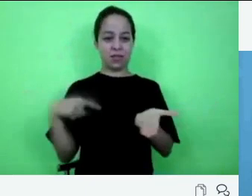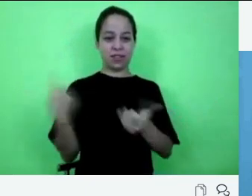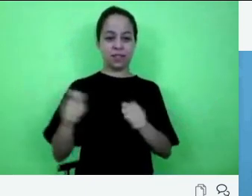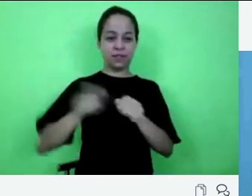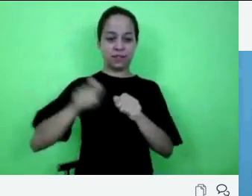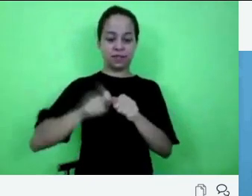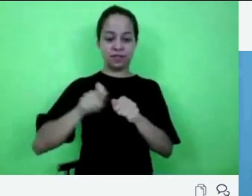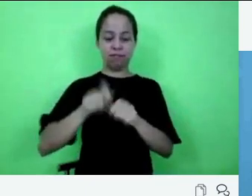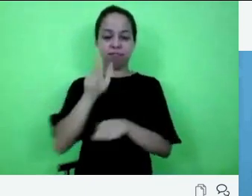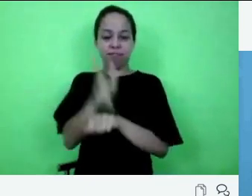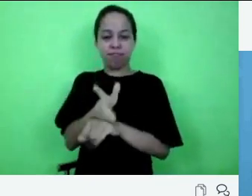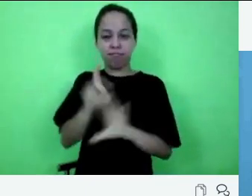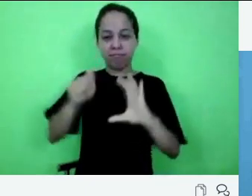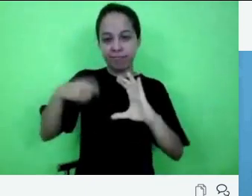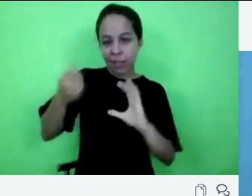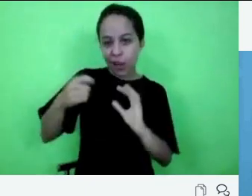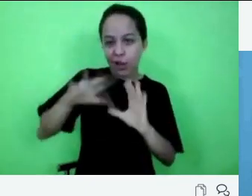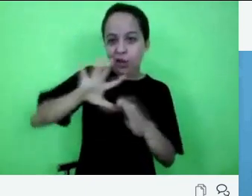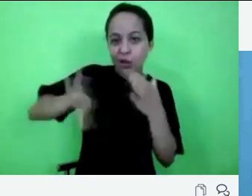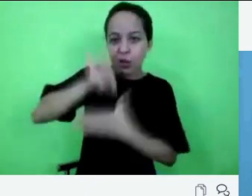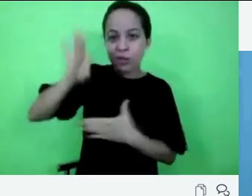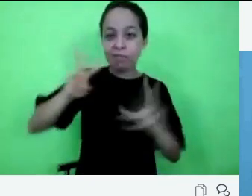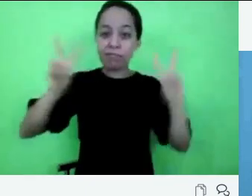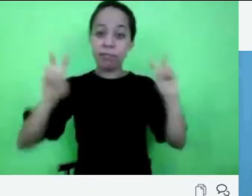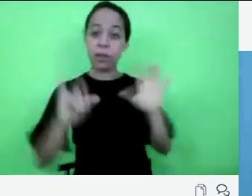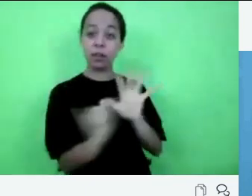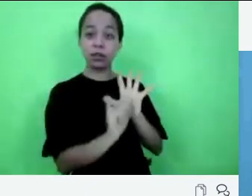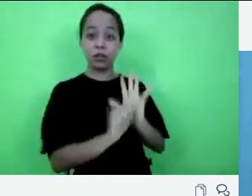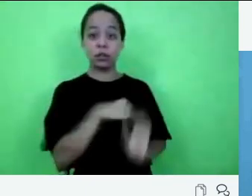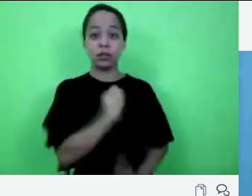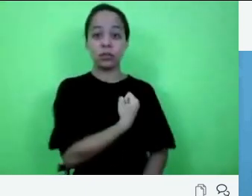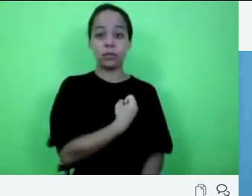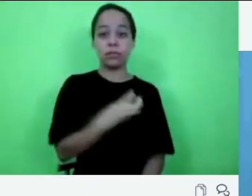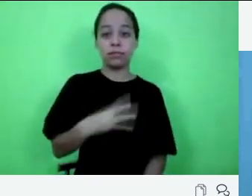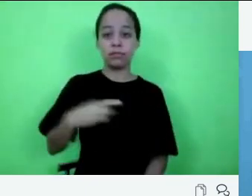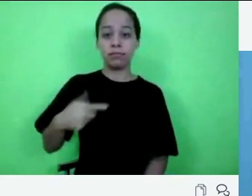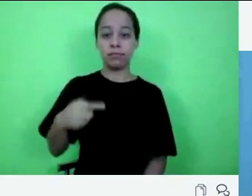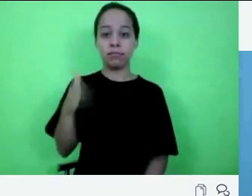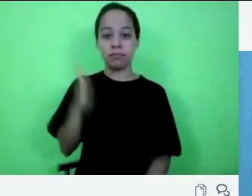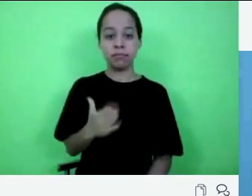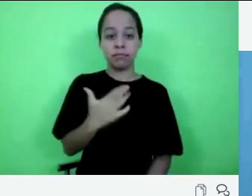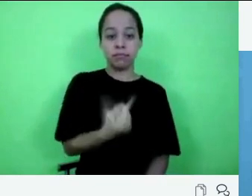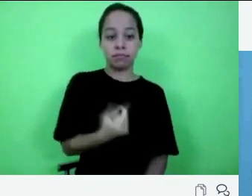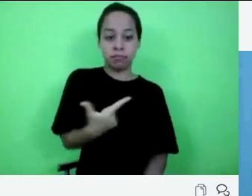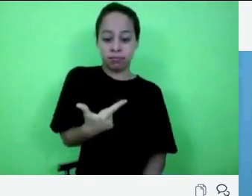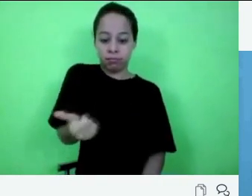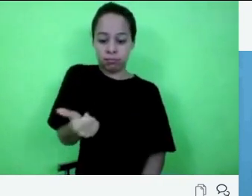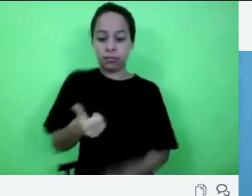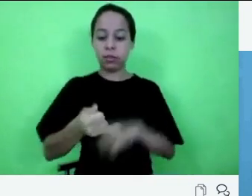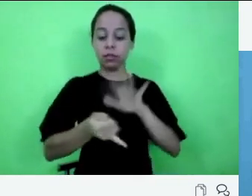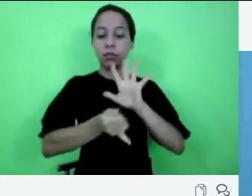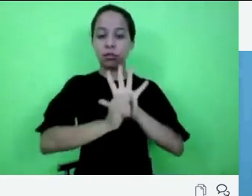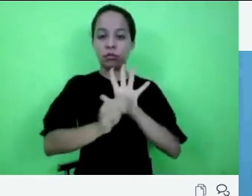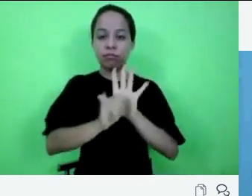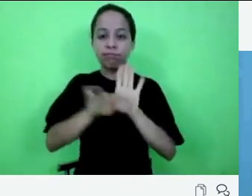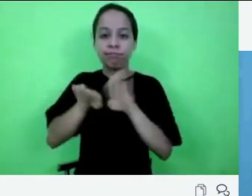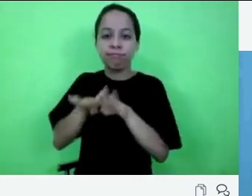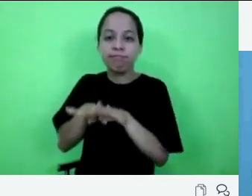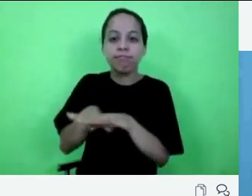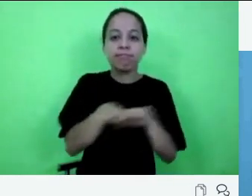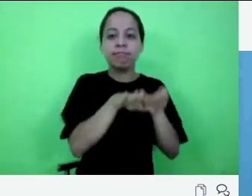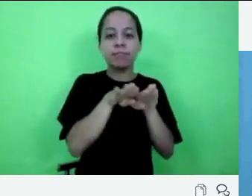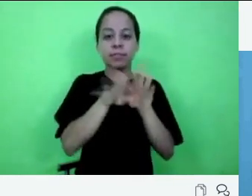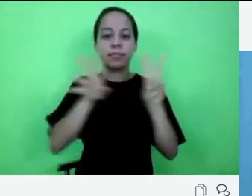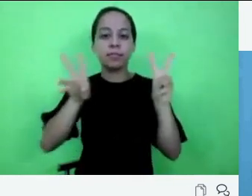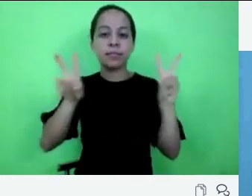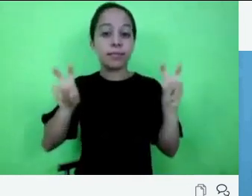ao edital 37/2021. edital unificado de vagas, de oferta